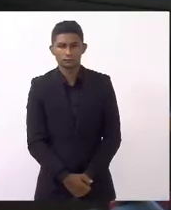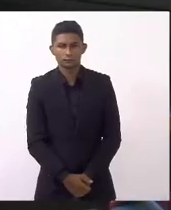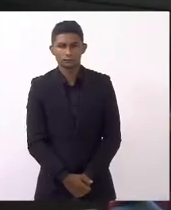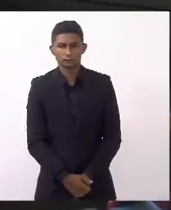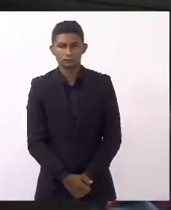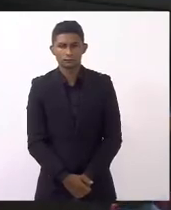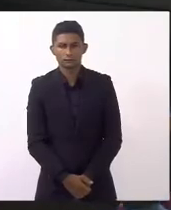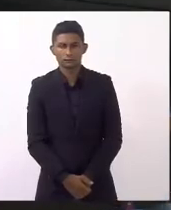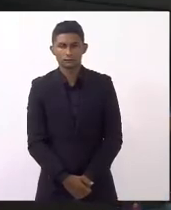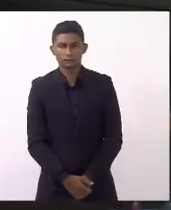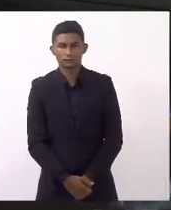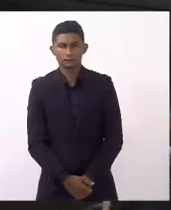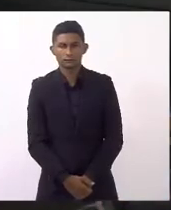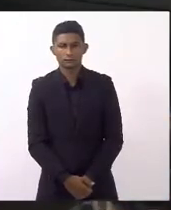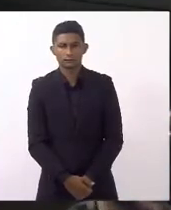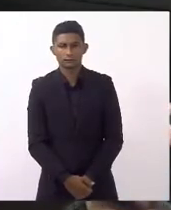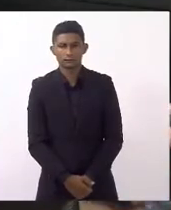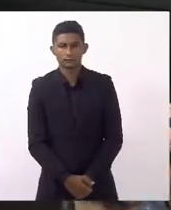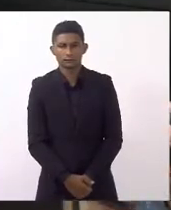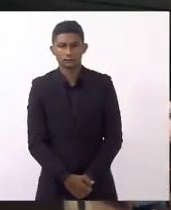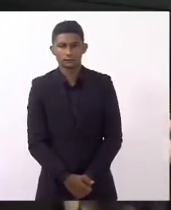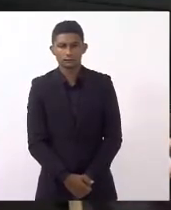E aí